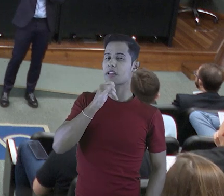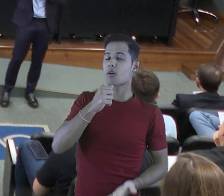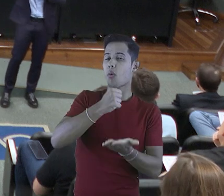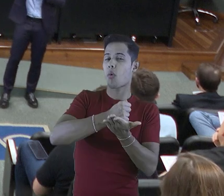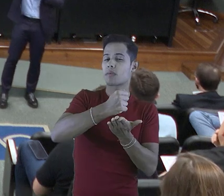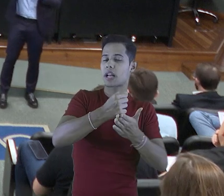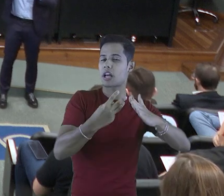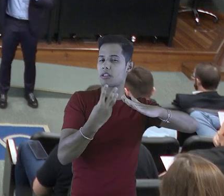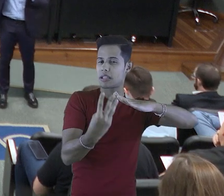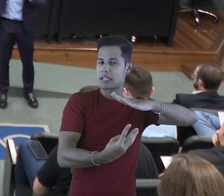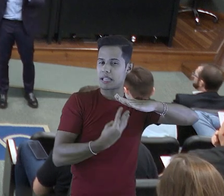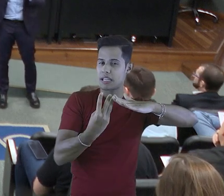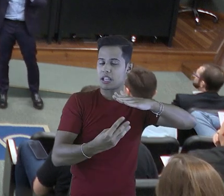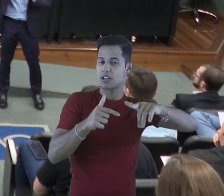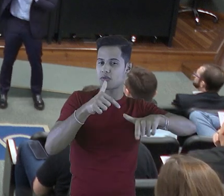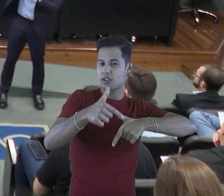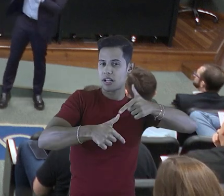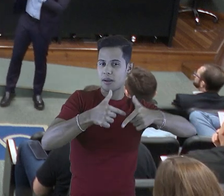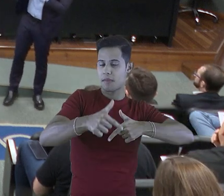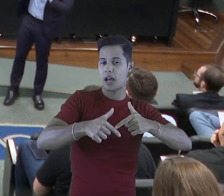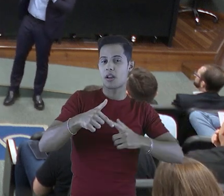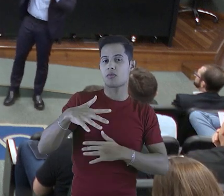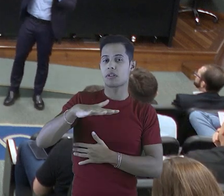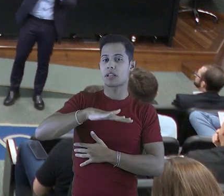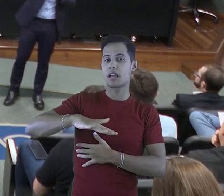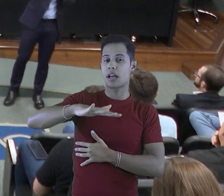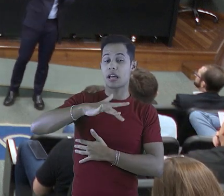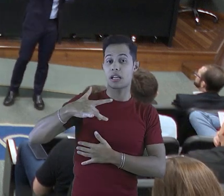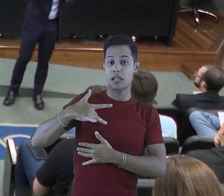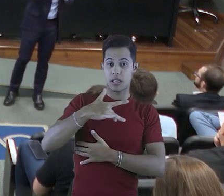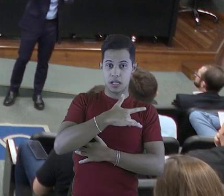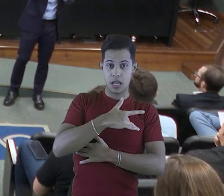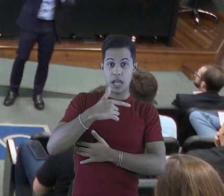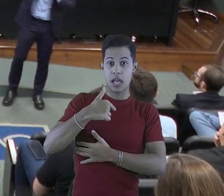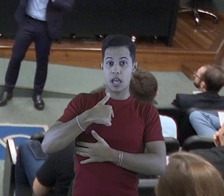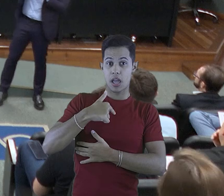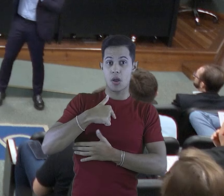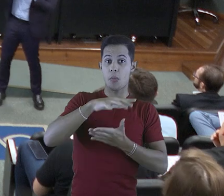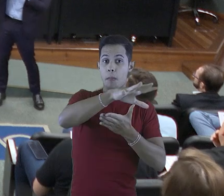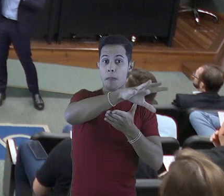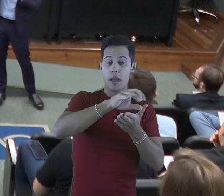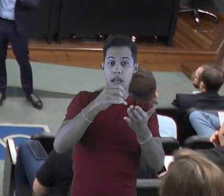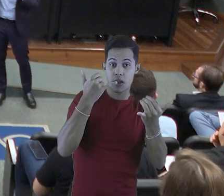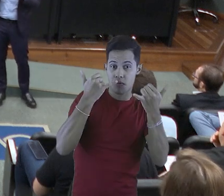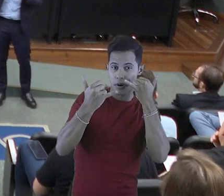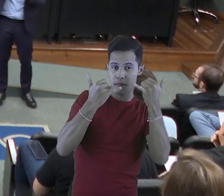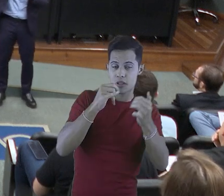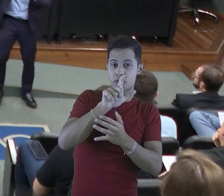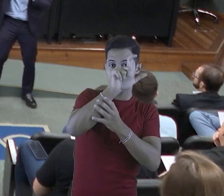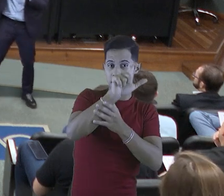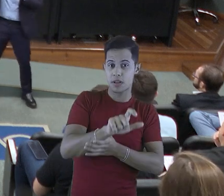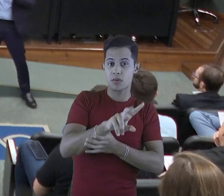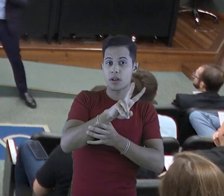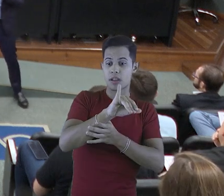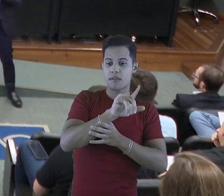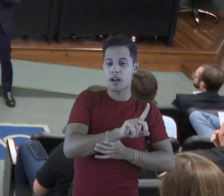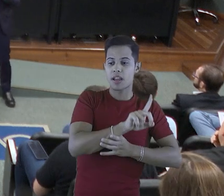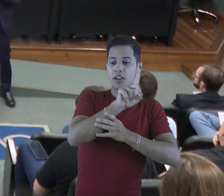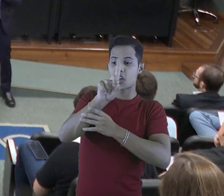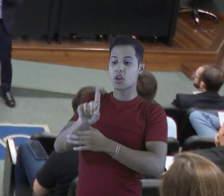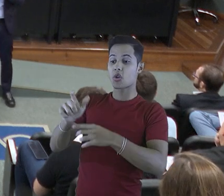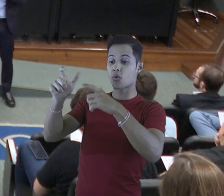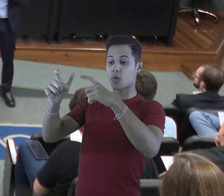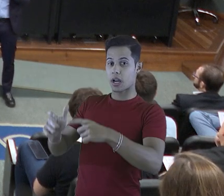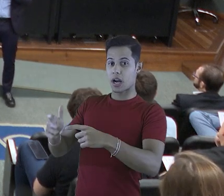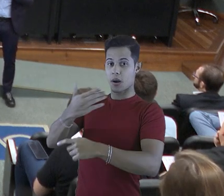vamos imaginar, uma terceirização de serviço. Coletei na área de saúde. Coletei lá o rol de pessoas que vai prestar o serviço no